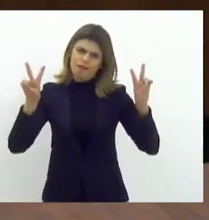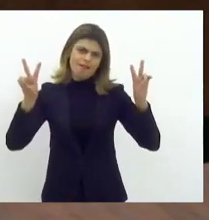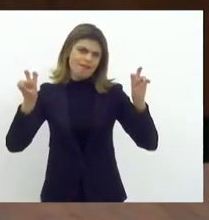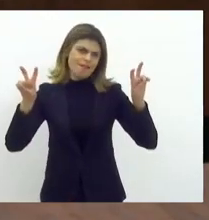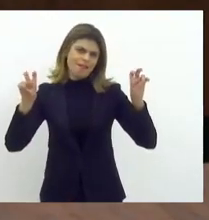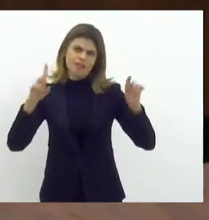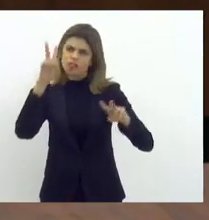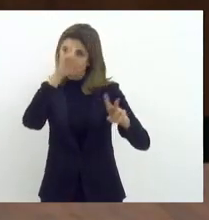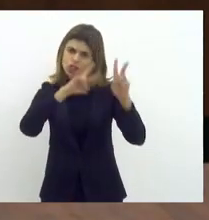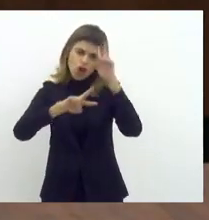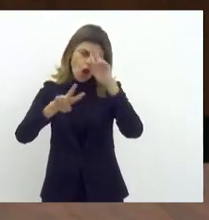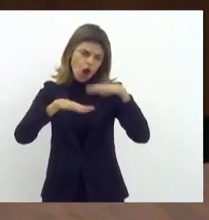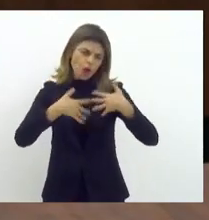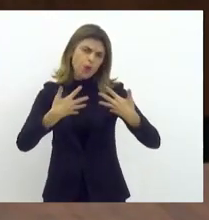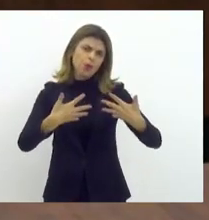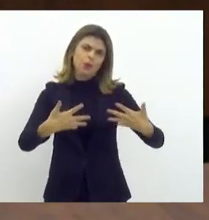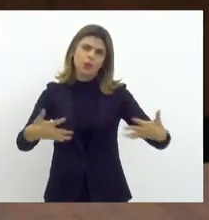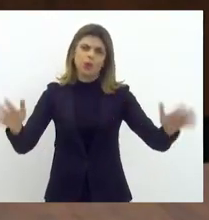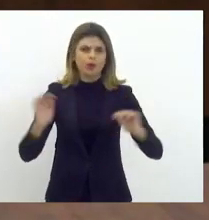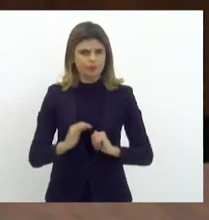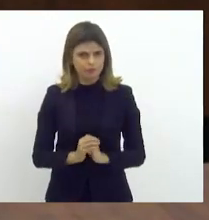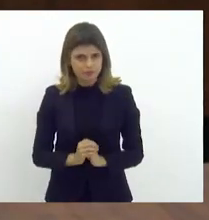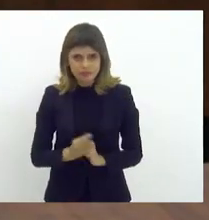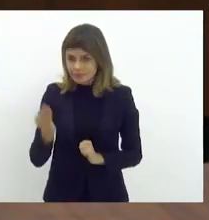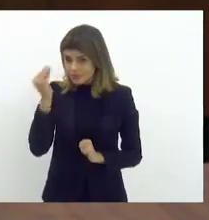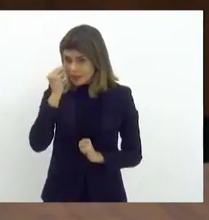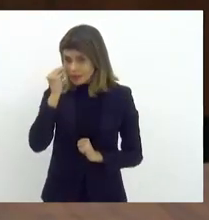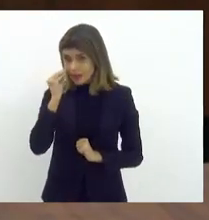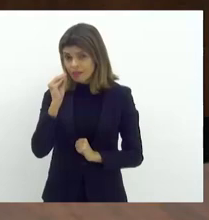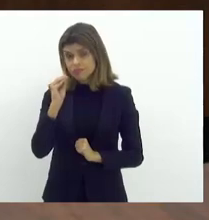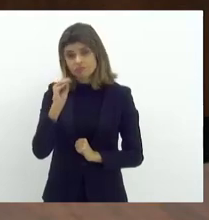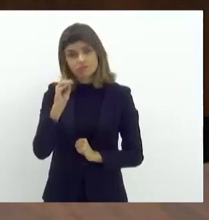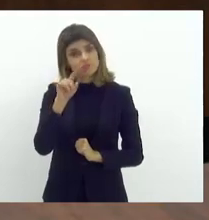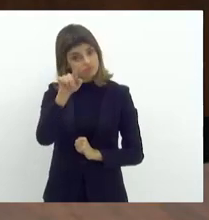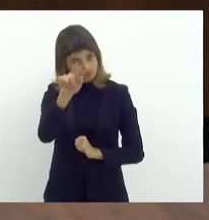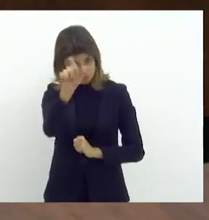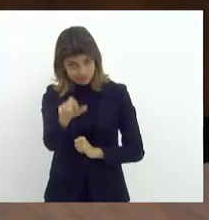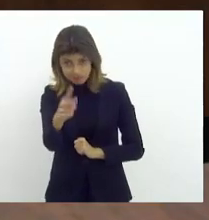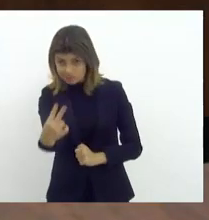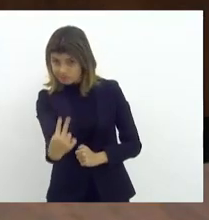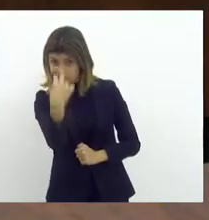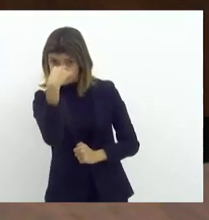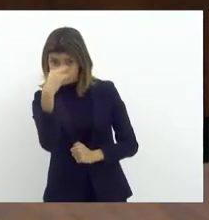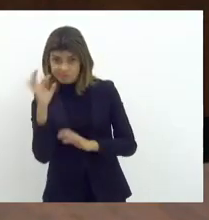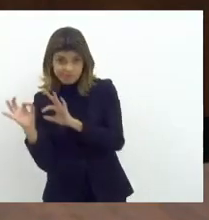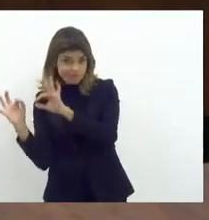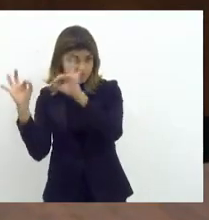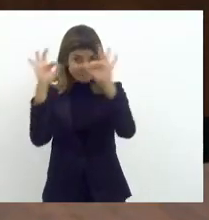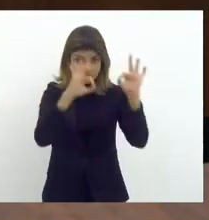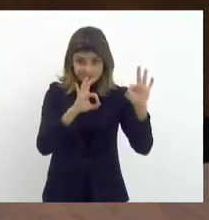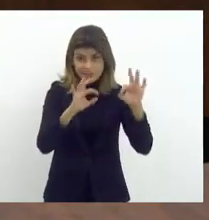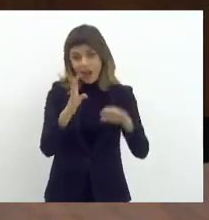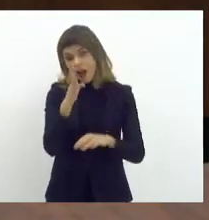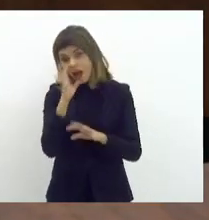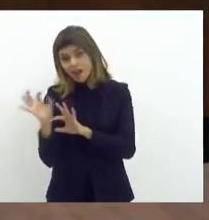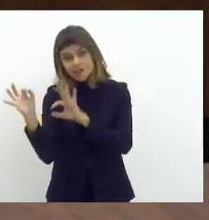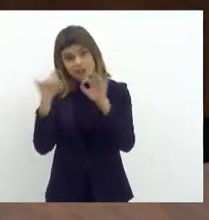grande é tentar dizer para você que está nos vendo aí do outro lado que vocês são idiotas